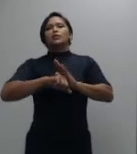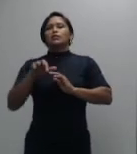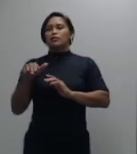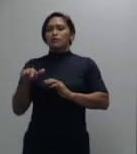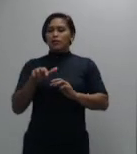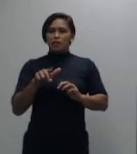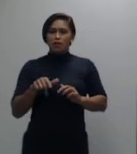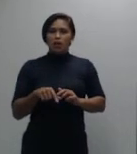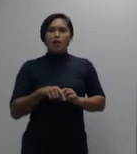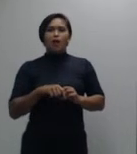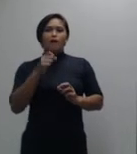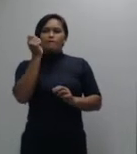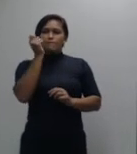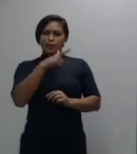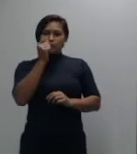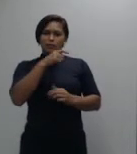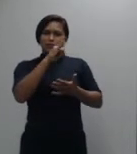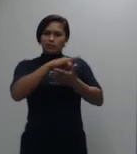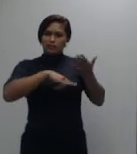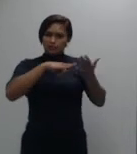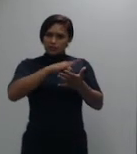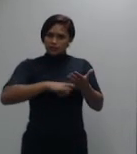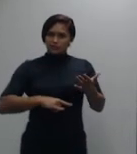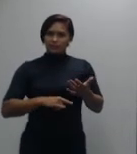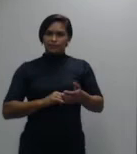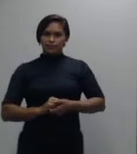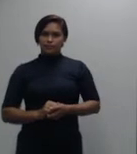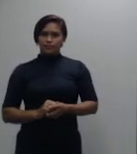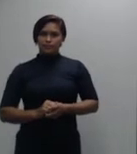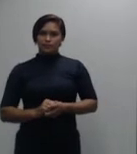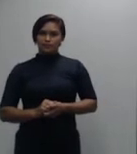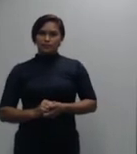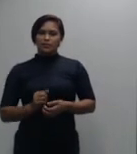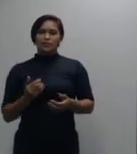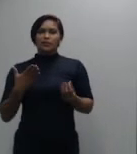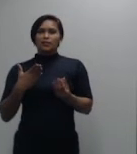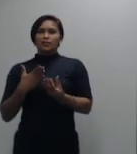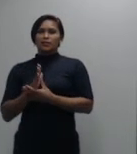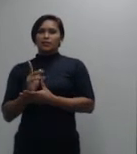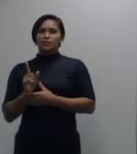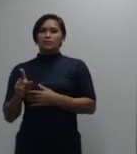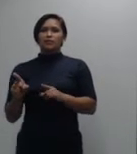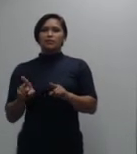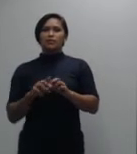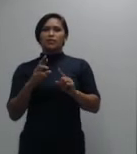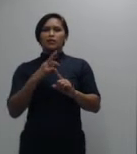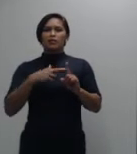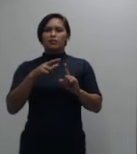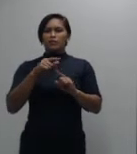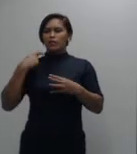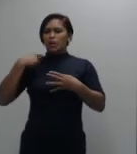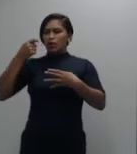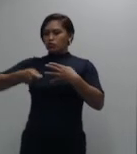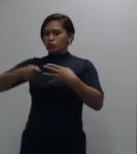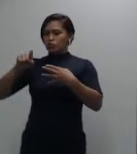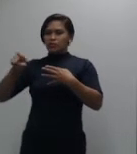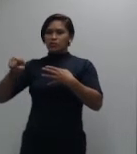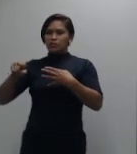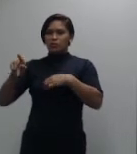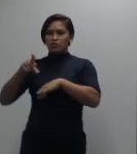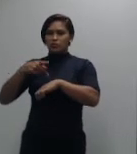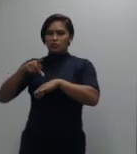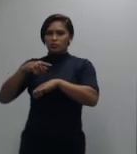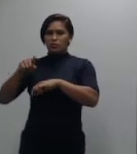Alexandre cometeram falsidade isso aqui oo eles ficam em um sítio para se referir ao juiz tela Oi e aí